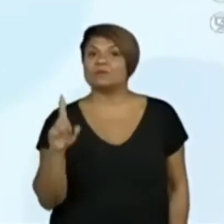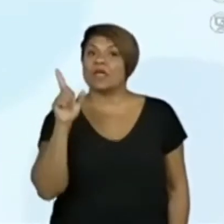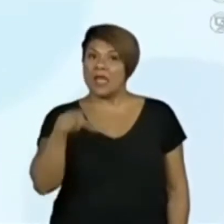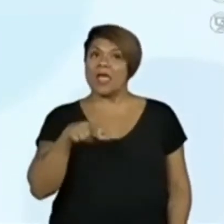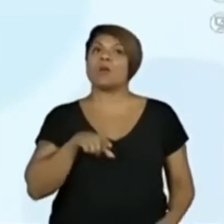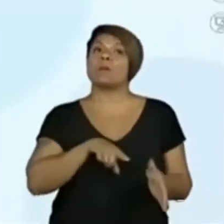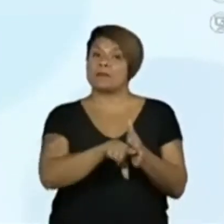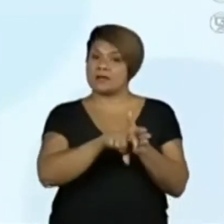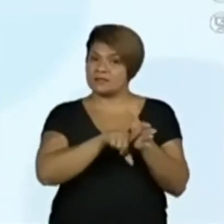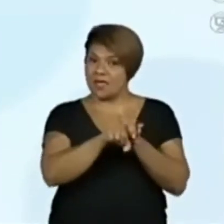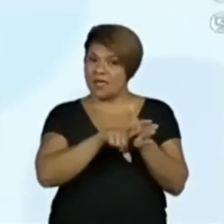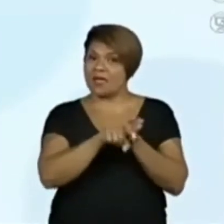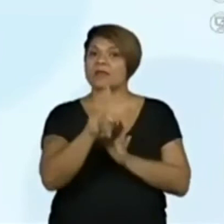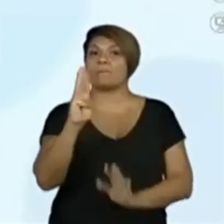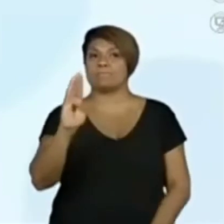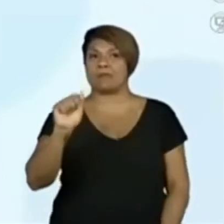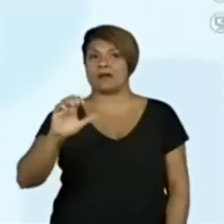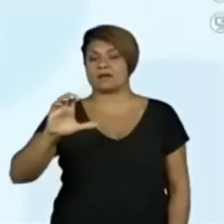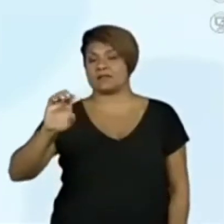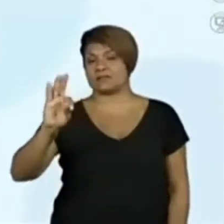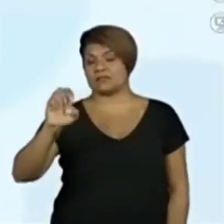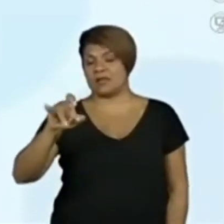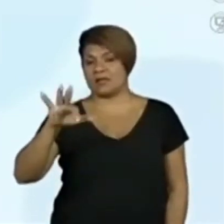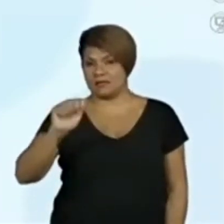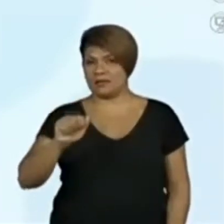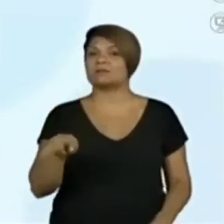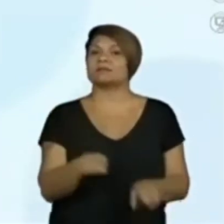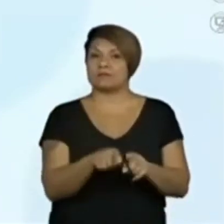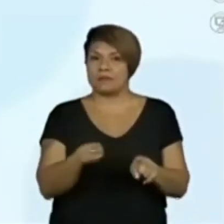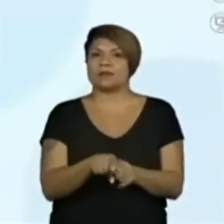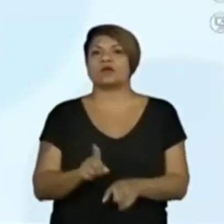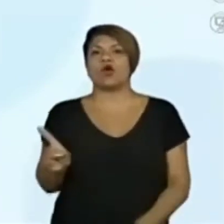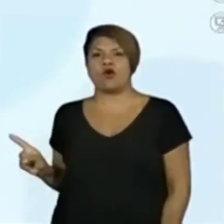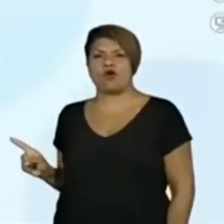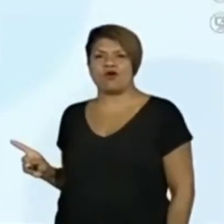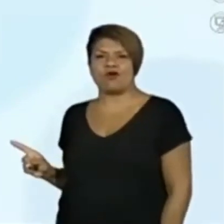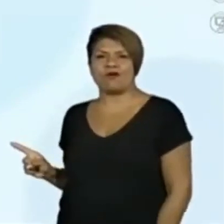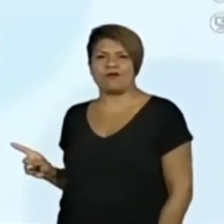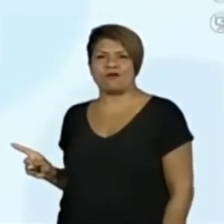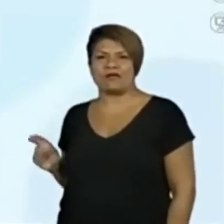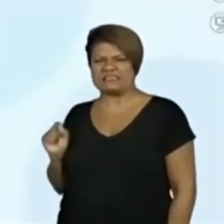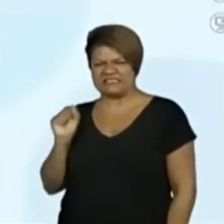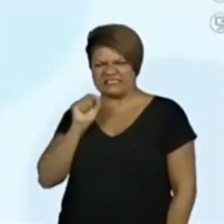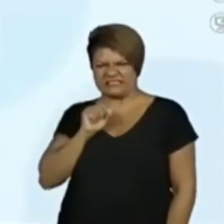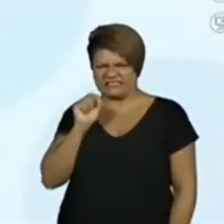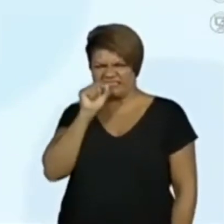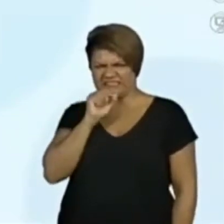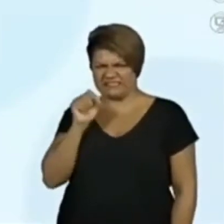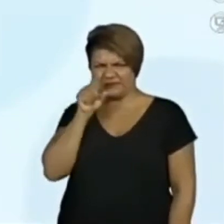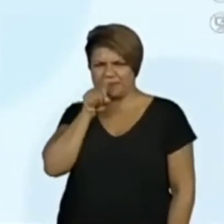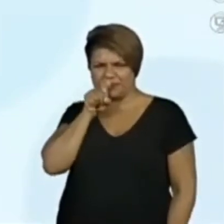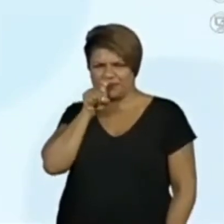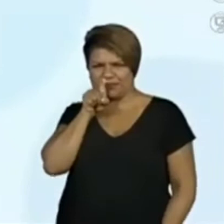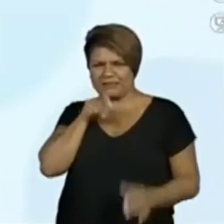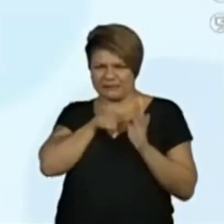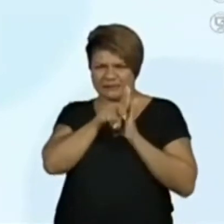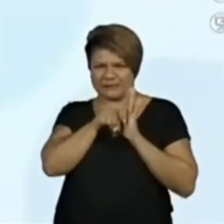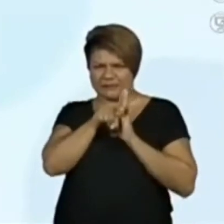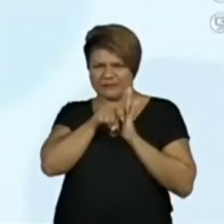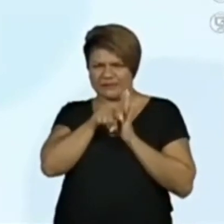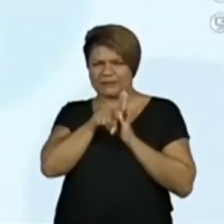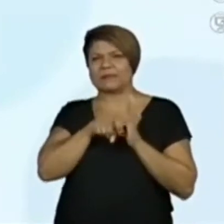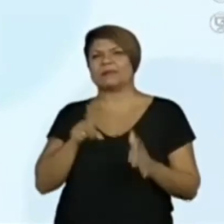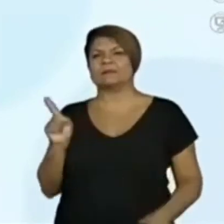qual temos aqui uma ilustração, também chamada de tosse comprida. Temos aqui uma imagem